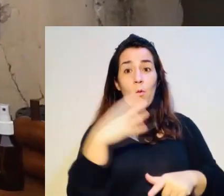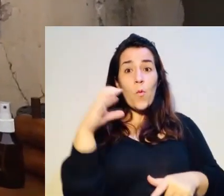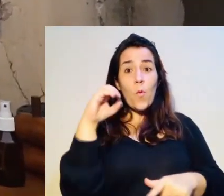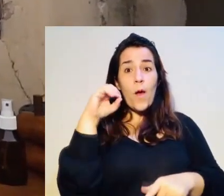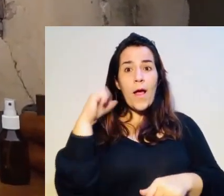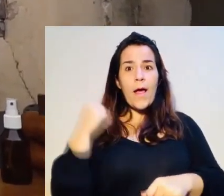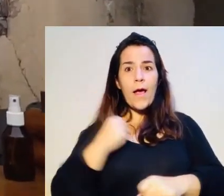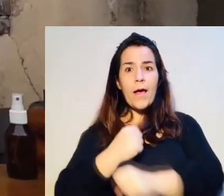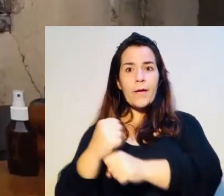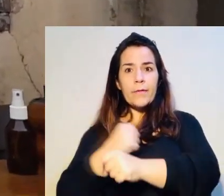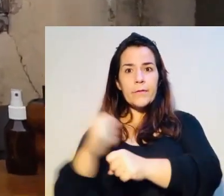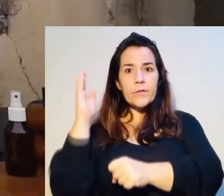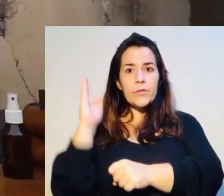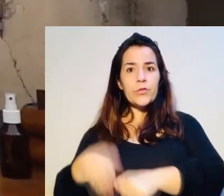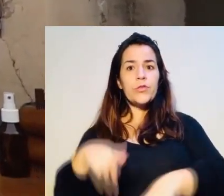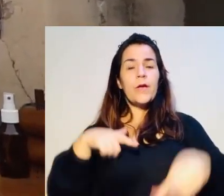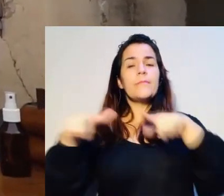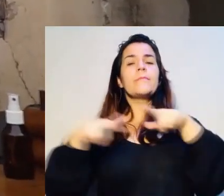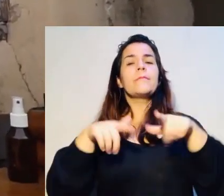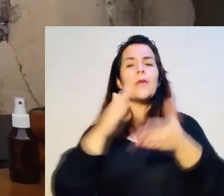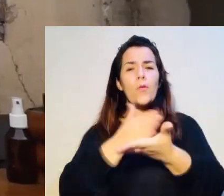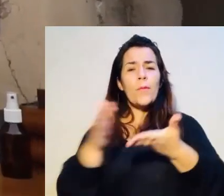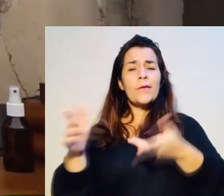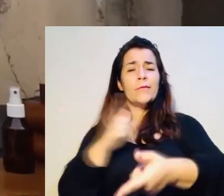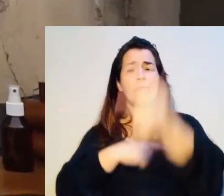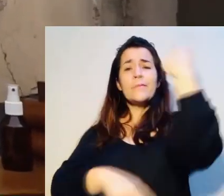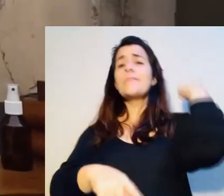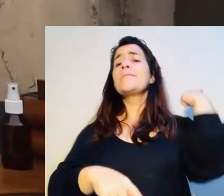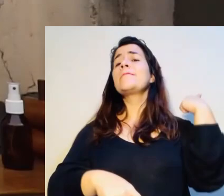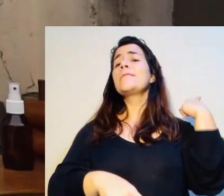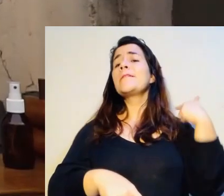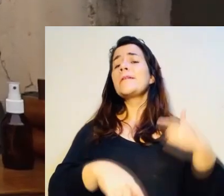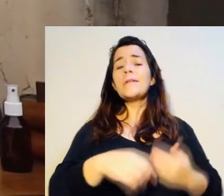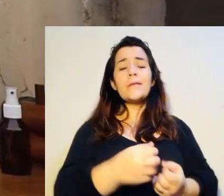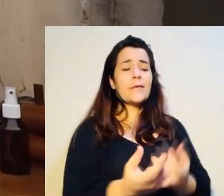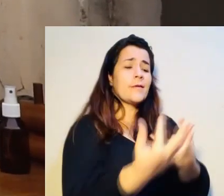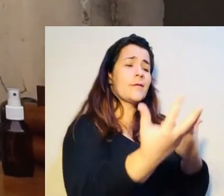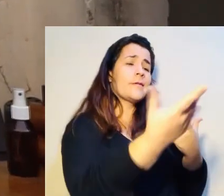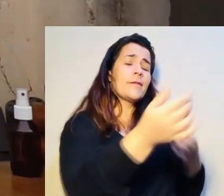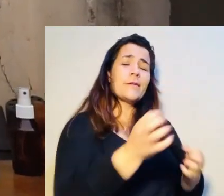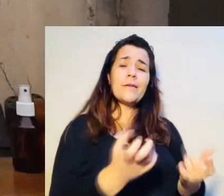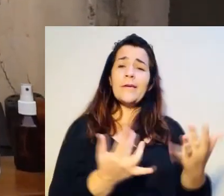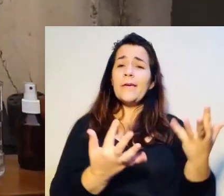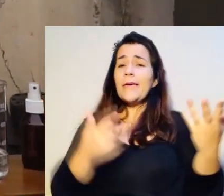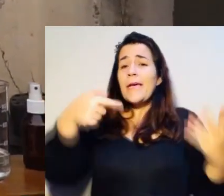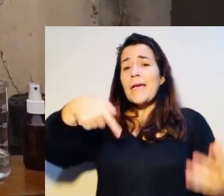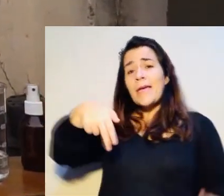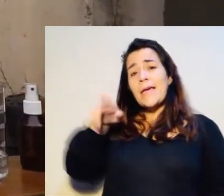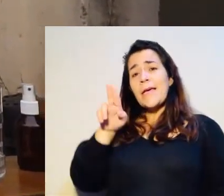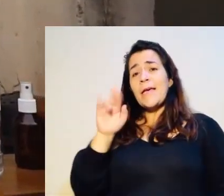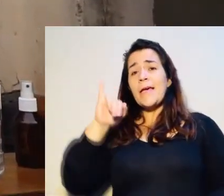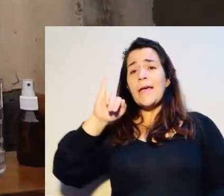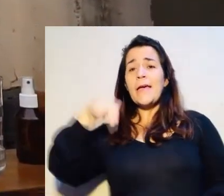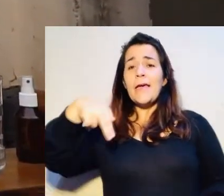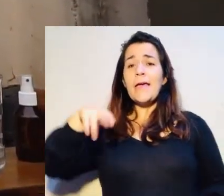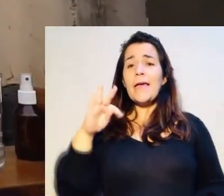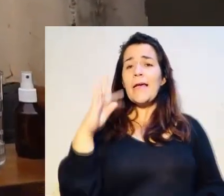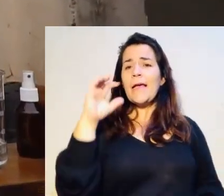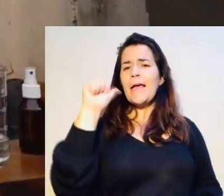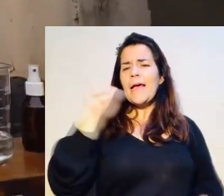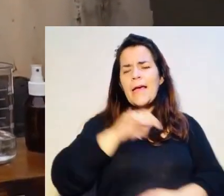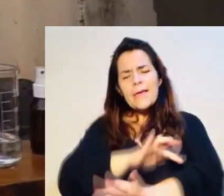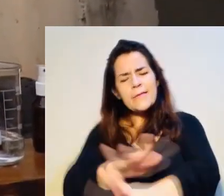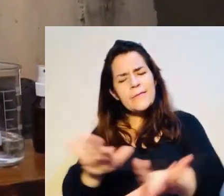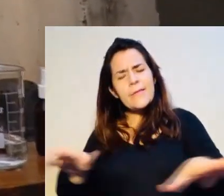40 anos. Mas começou aqui atrás, no quintalzinho. E não é isso que significa terreiro?